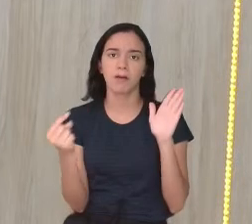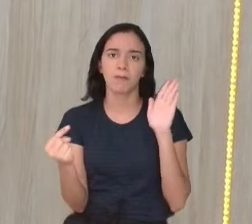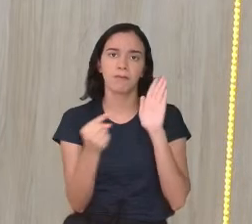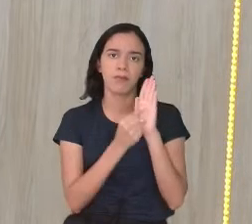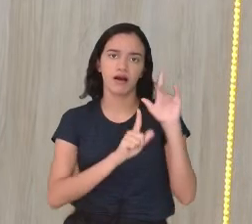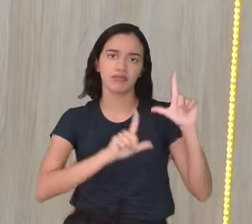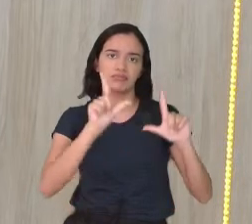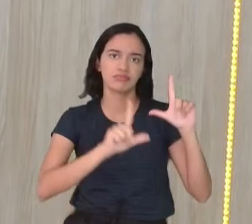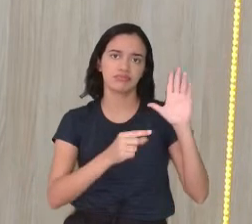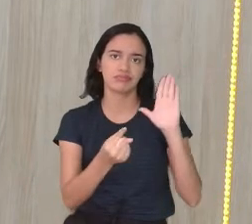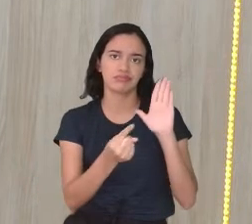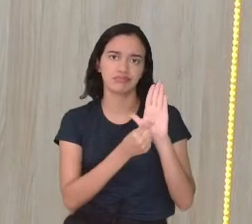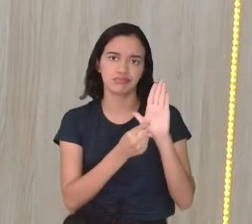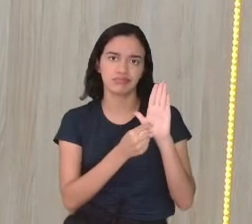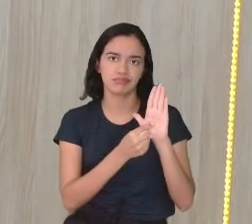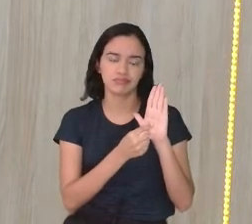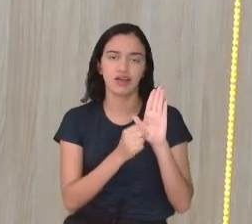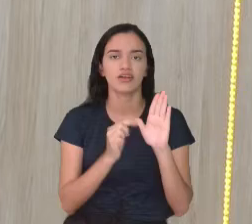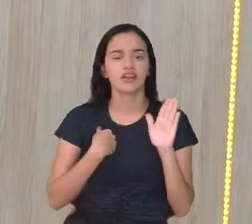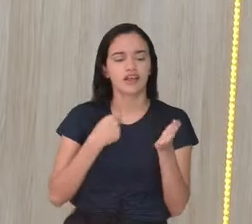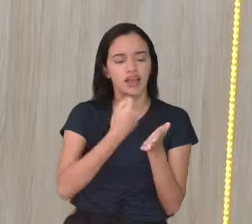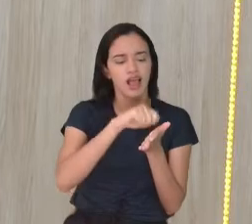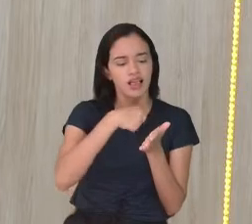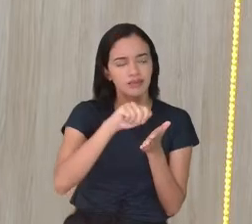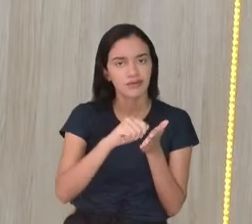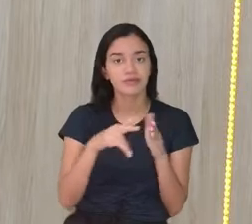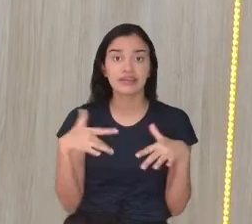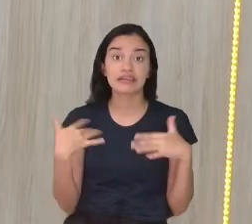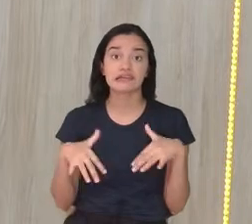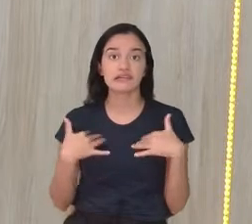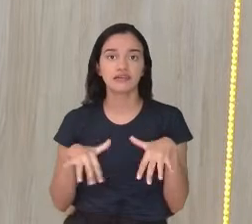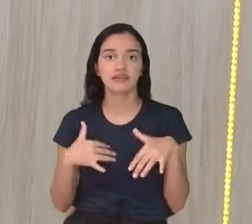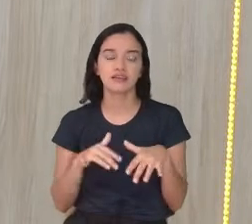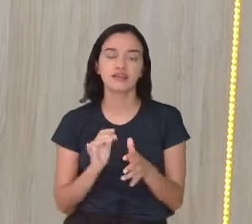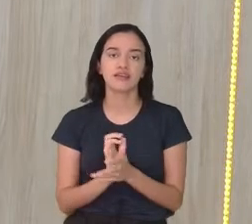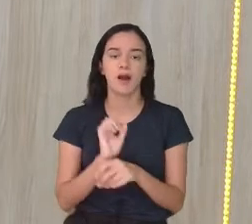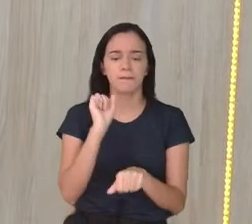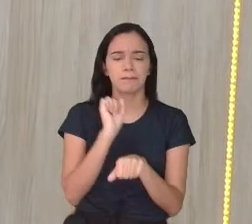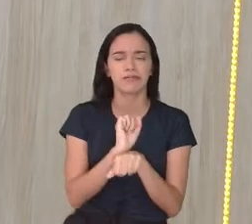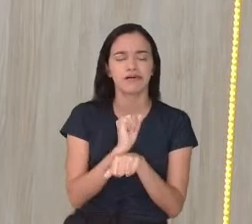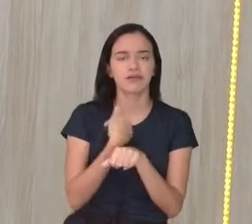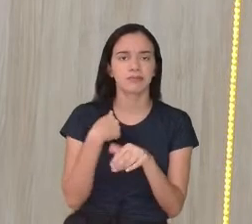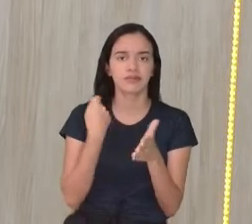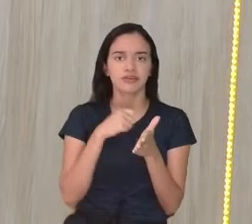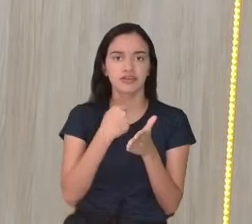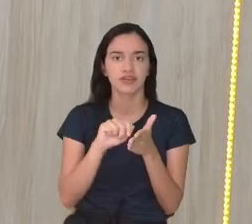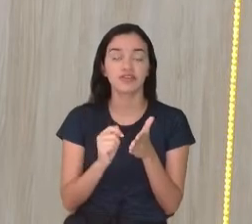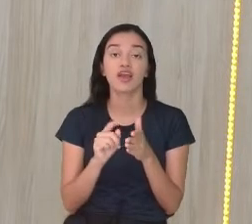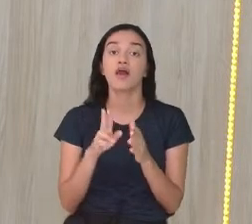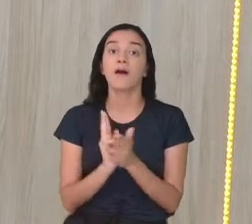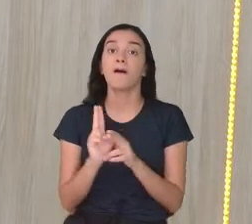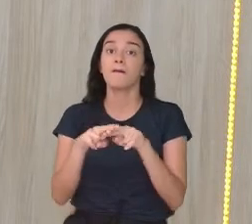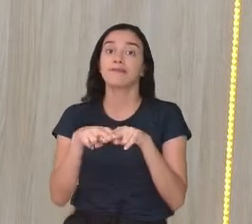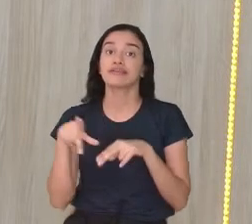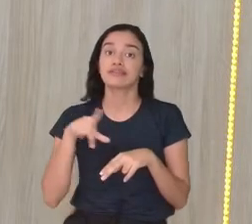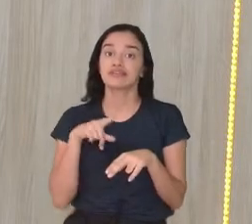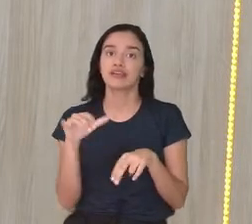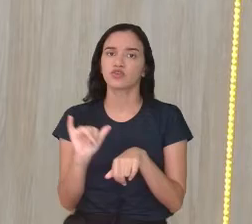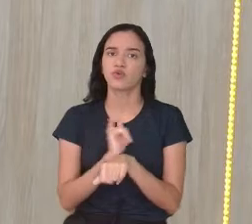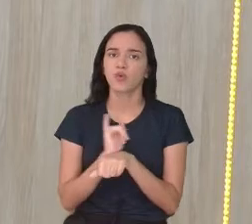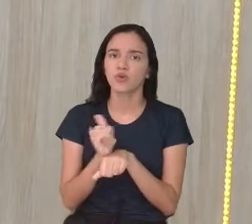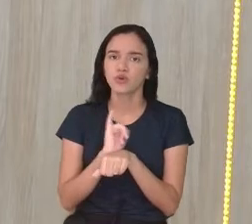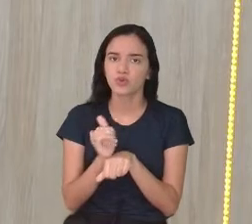tela. Você que quer ir anotando as coisas, né? Eita, não tem como dar um pause. Por isso que tem o quê? O canal do YouTube, com nossas